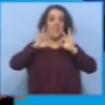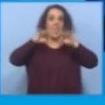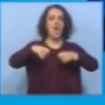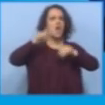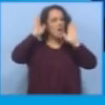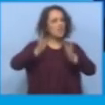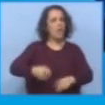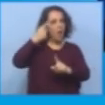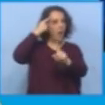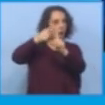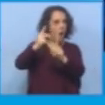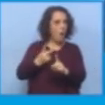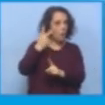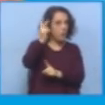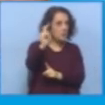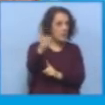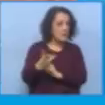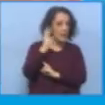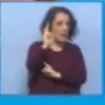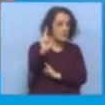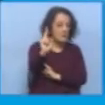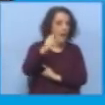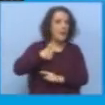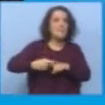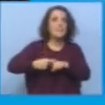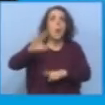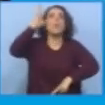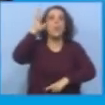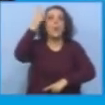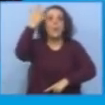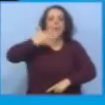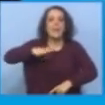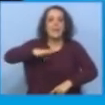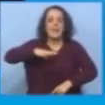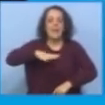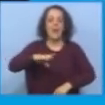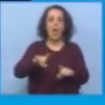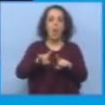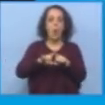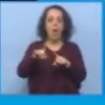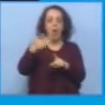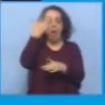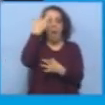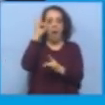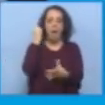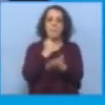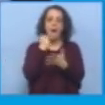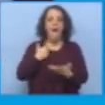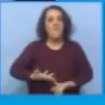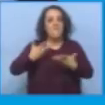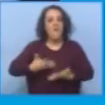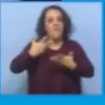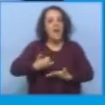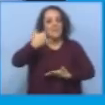dali a 2 ou 3 anos, porque é uma experiência tão marcante que quer dizer, parece que nunca mais chegam as próximas, não